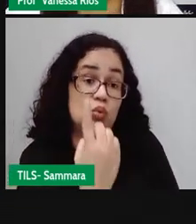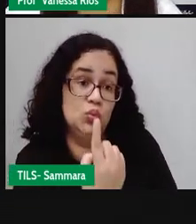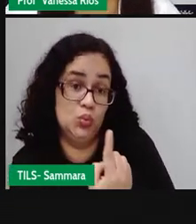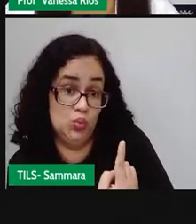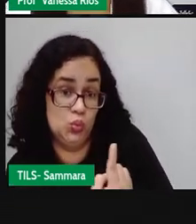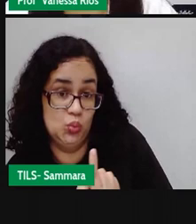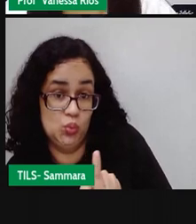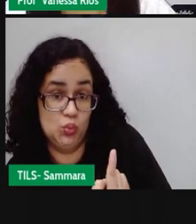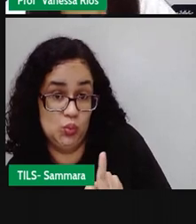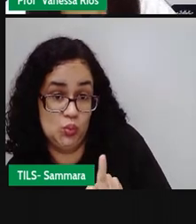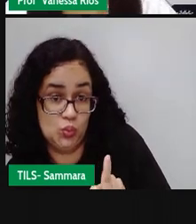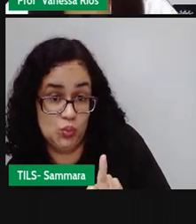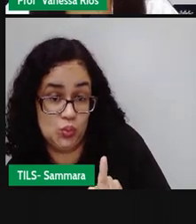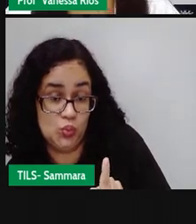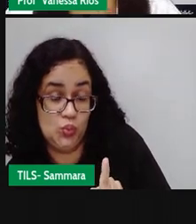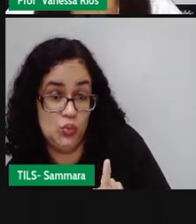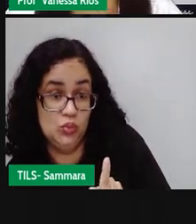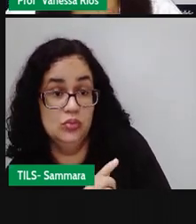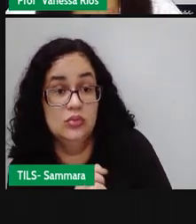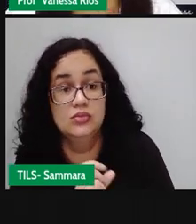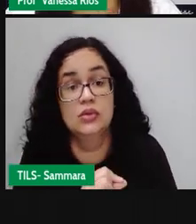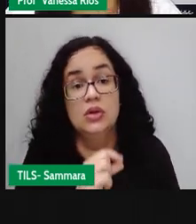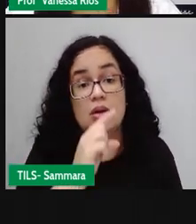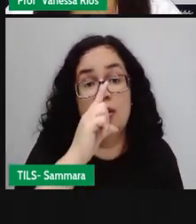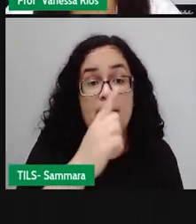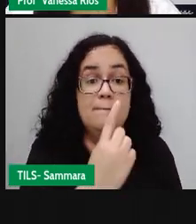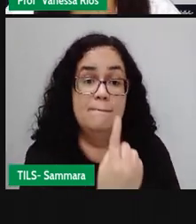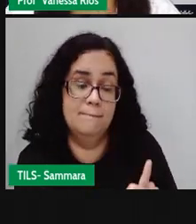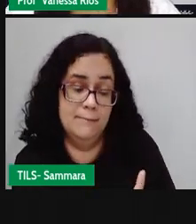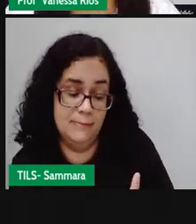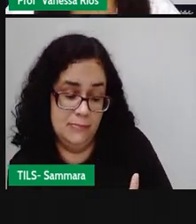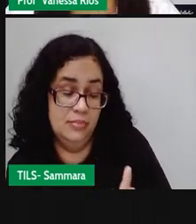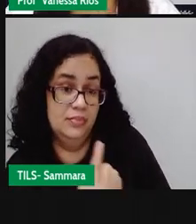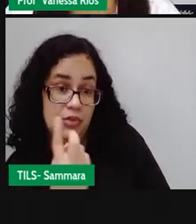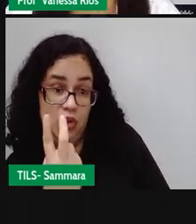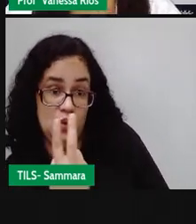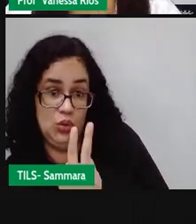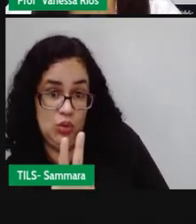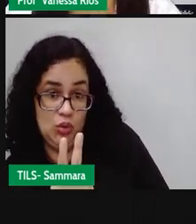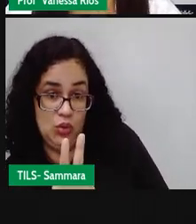quando a gente vem da esquerda para a direita, os números aumentam, ó. 1,